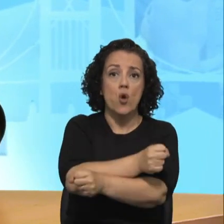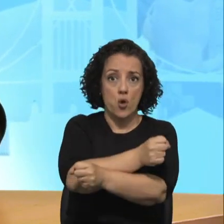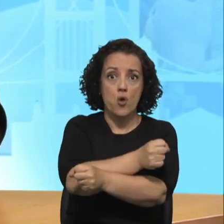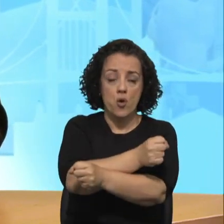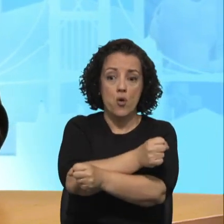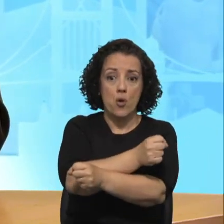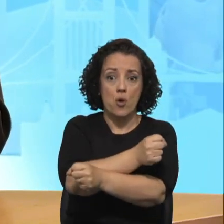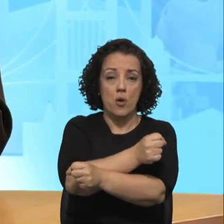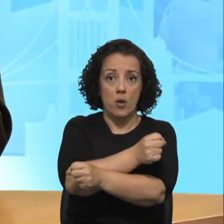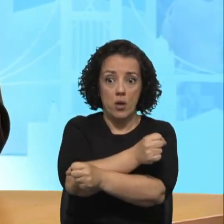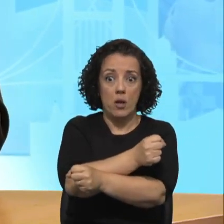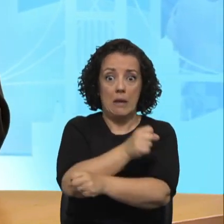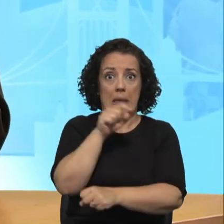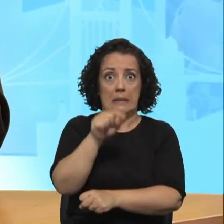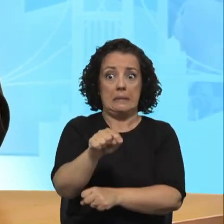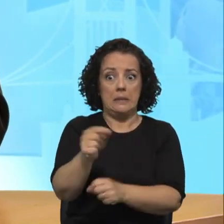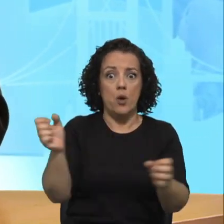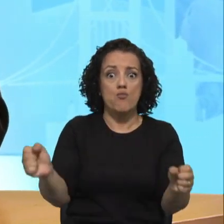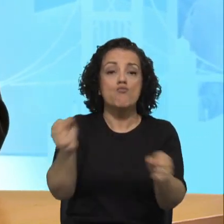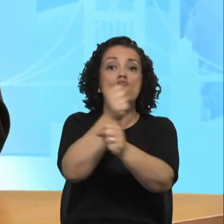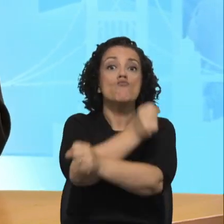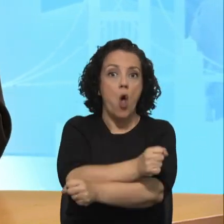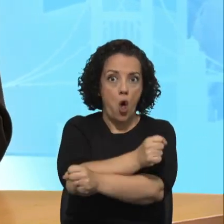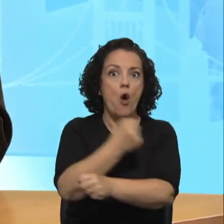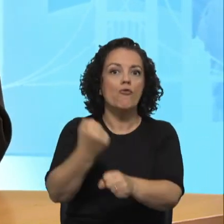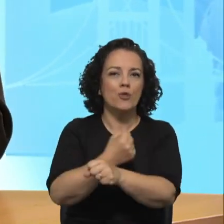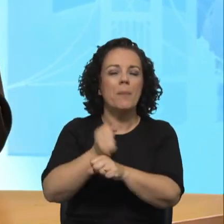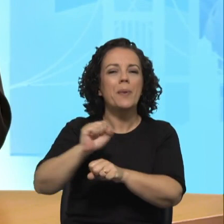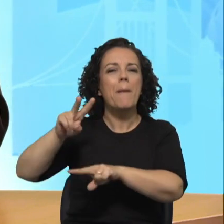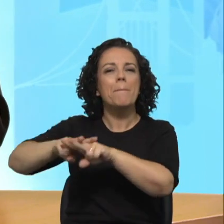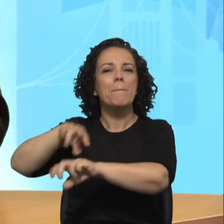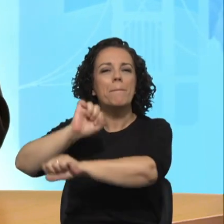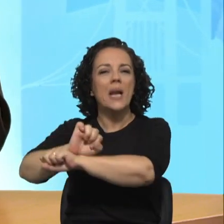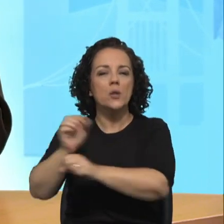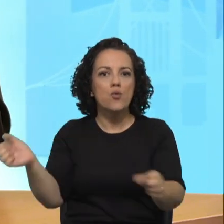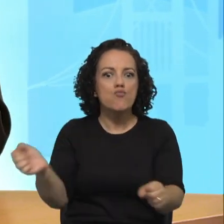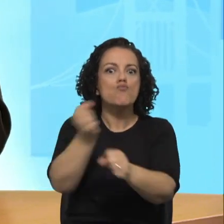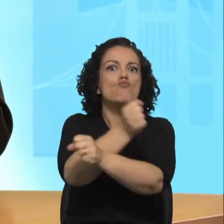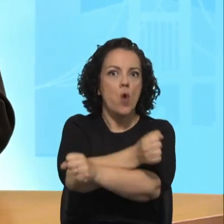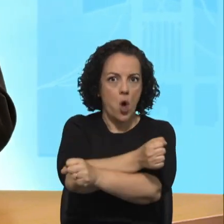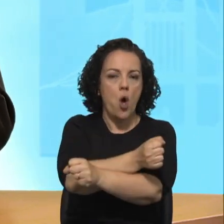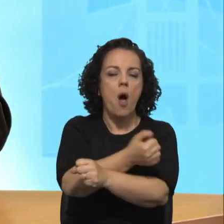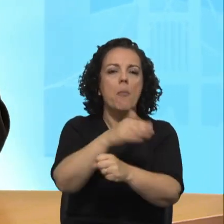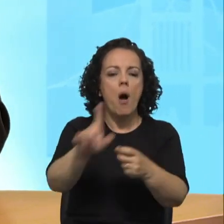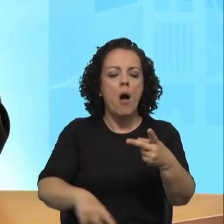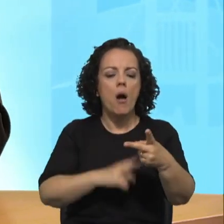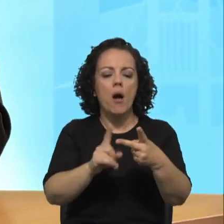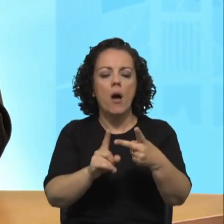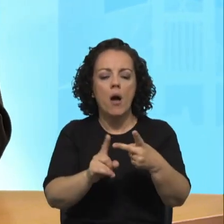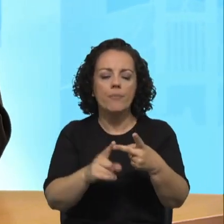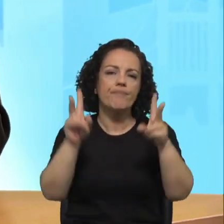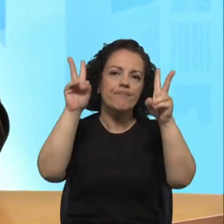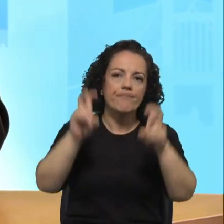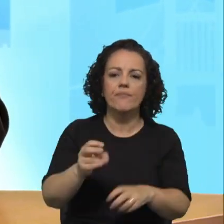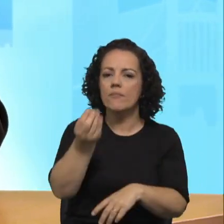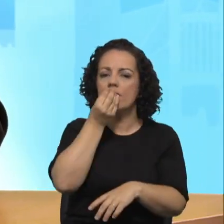canal entre as partes que realmente funciona a troca de prisioneiros. Mas se olharmos para a questão da negociação sobre os